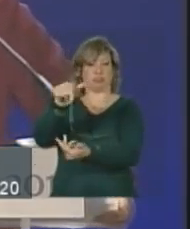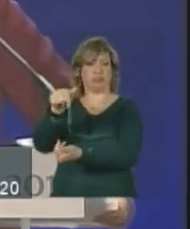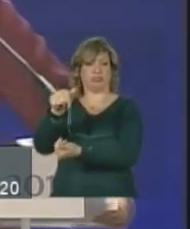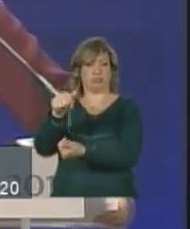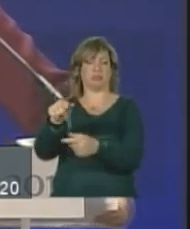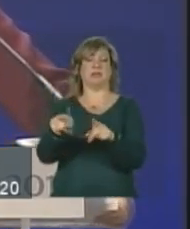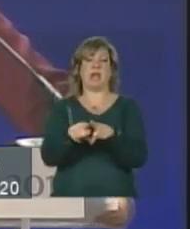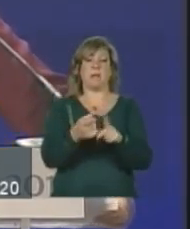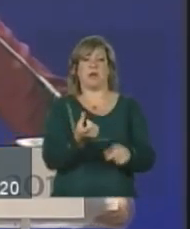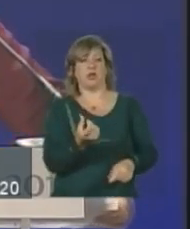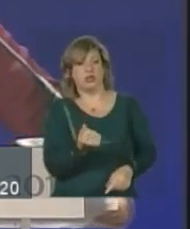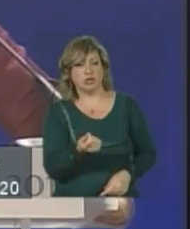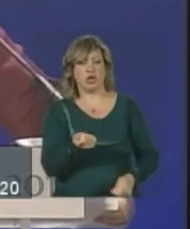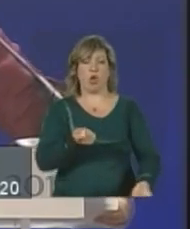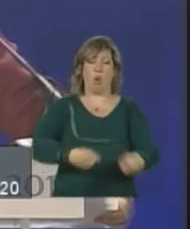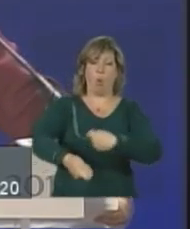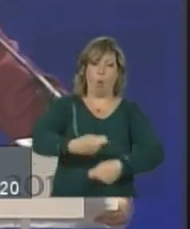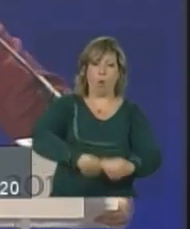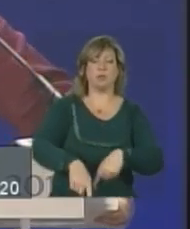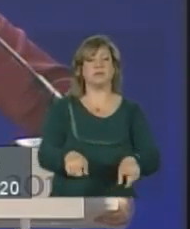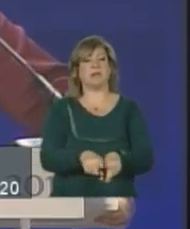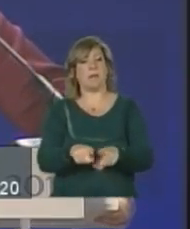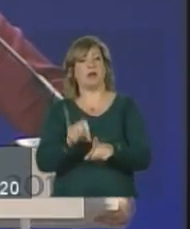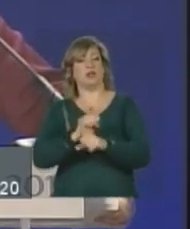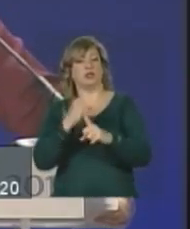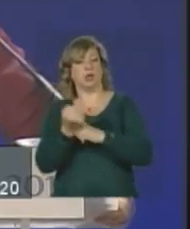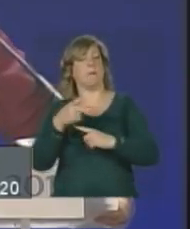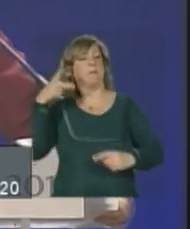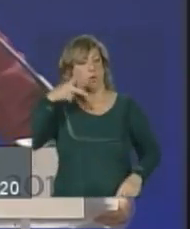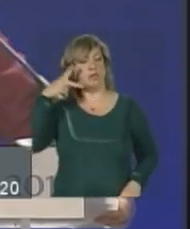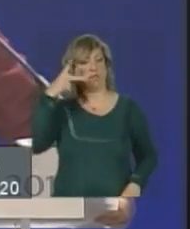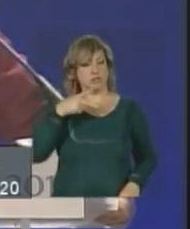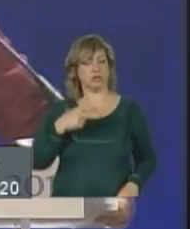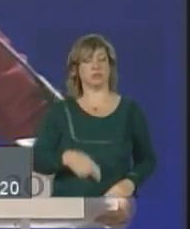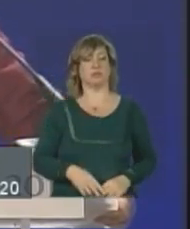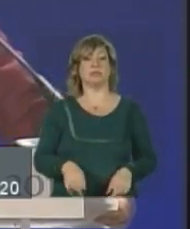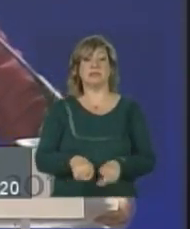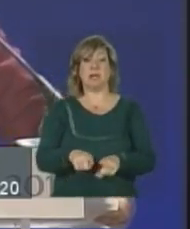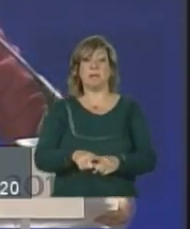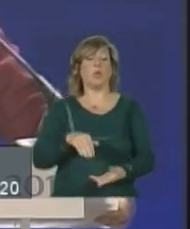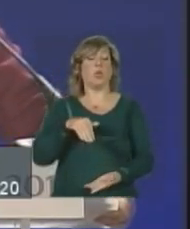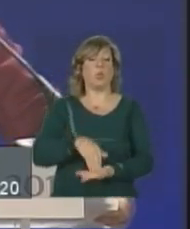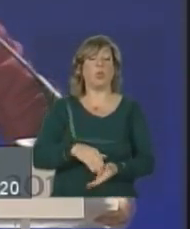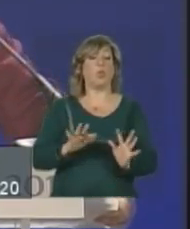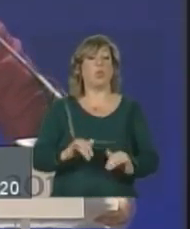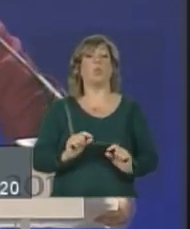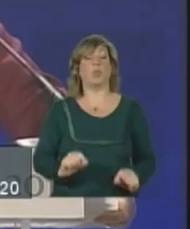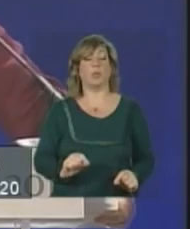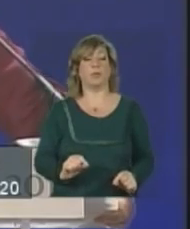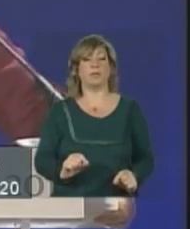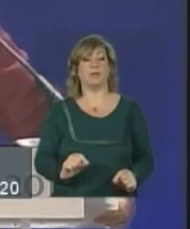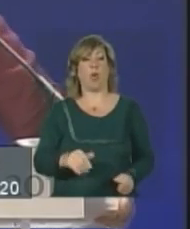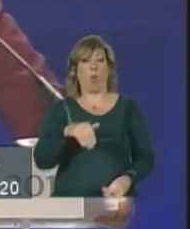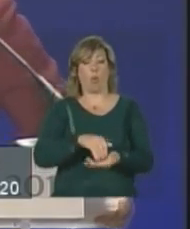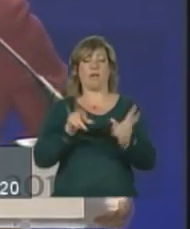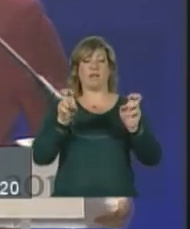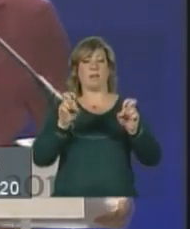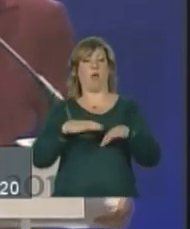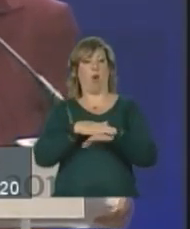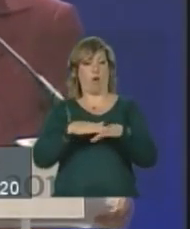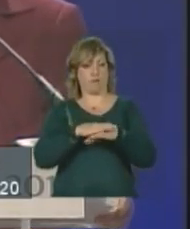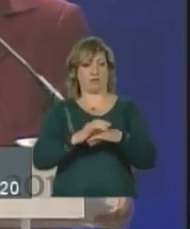no aspecto econômico quanto no aspecto social e político. E, por último, foi o último tema